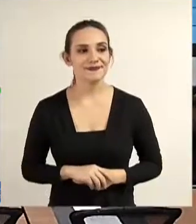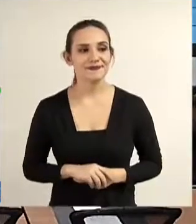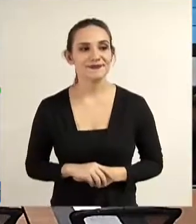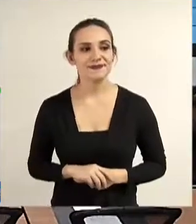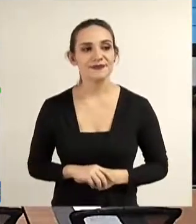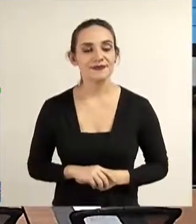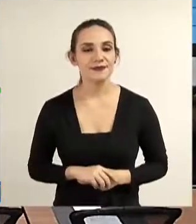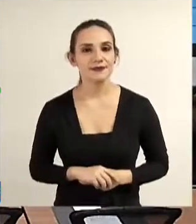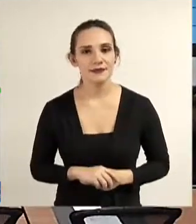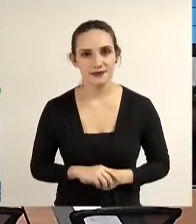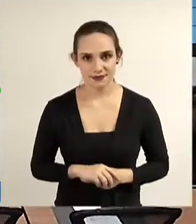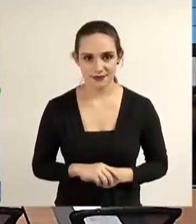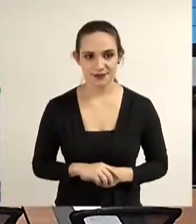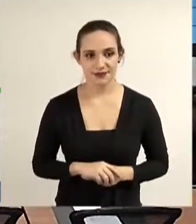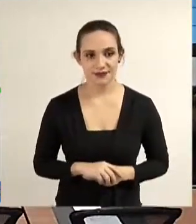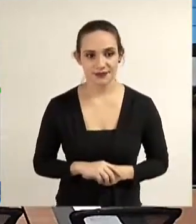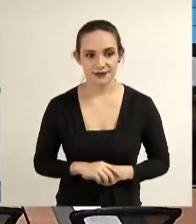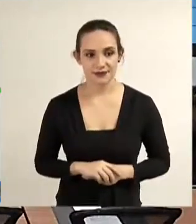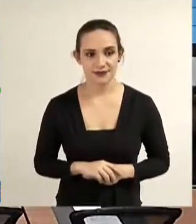Abrir a sessão. Você começa.